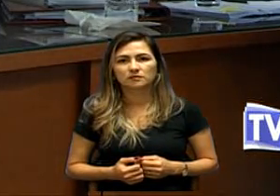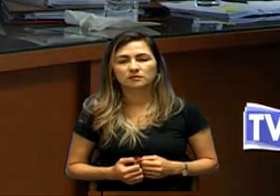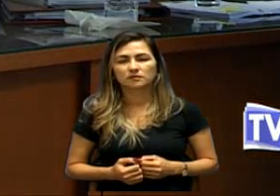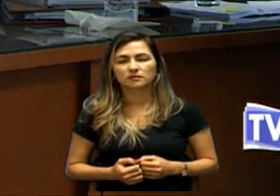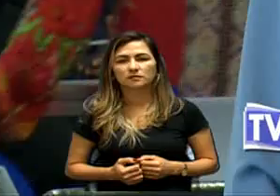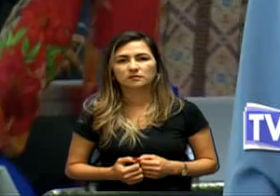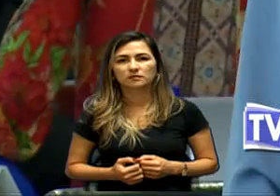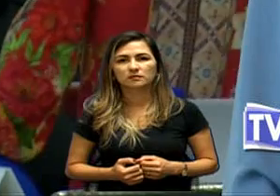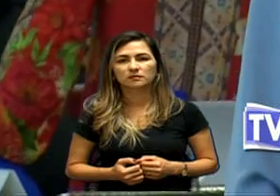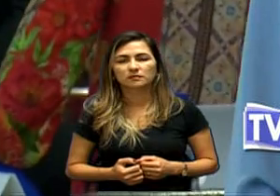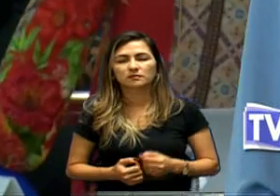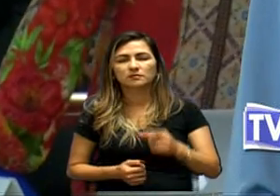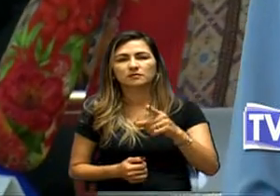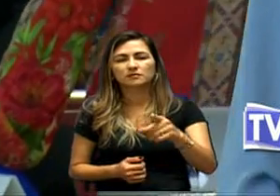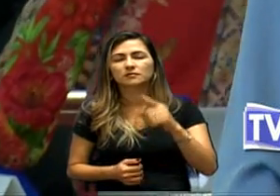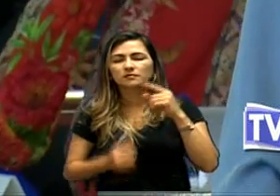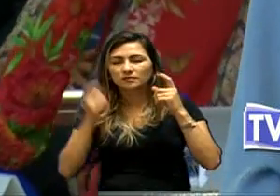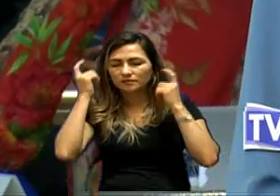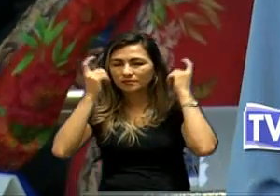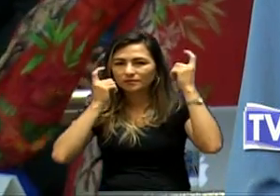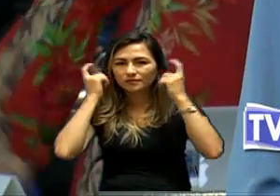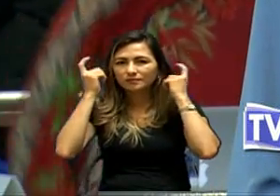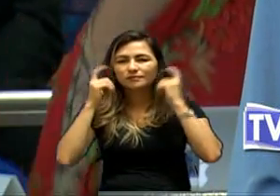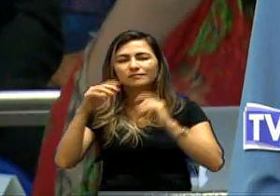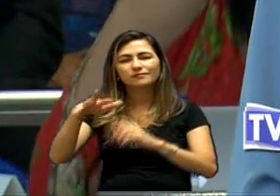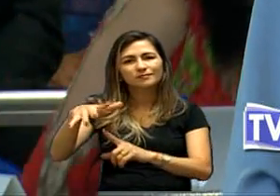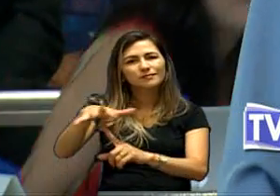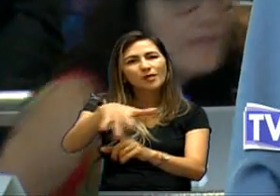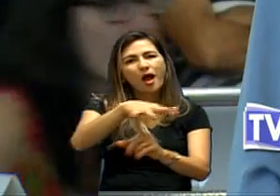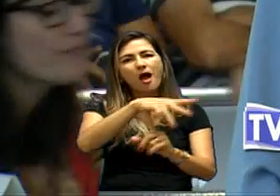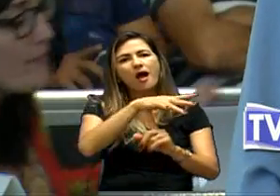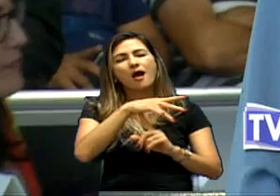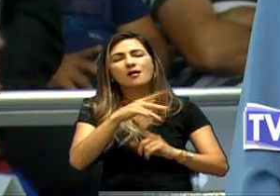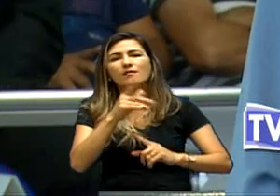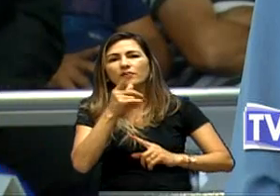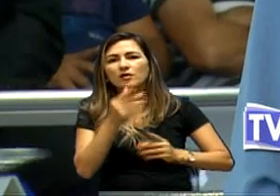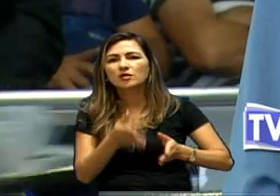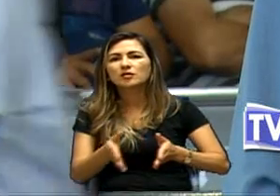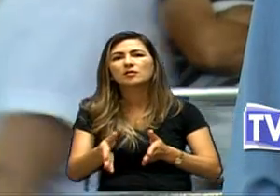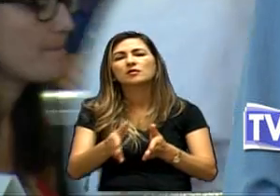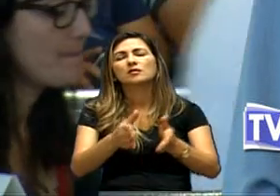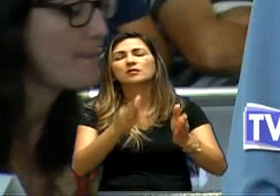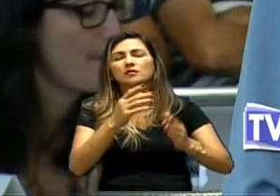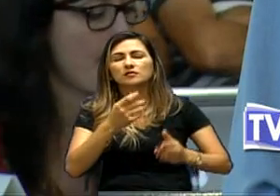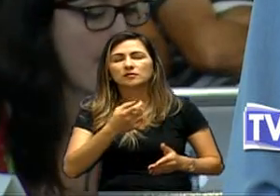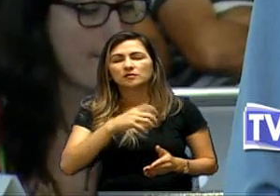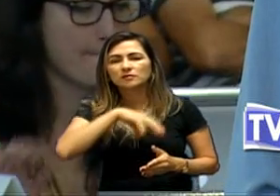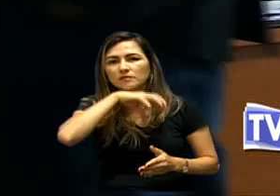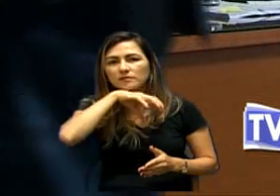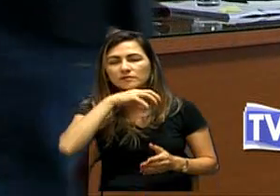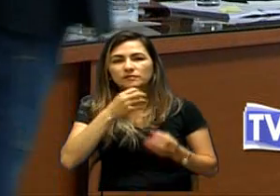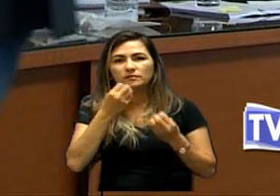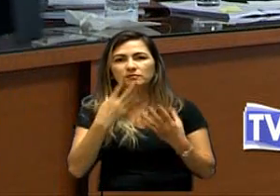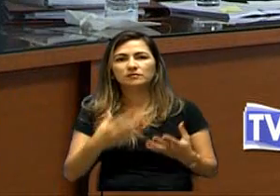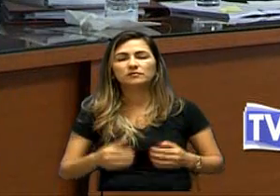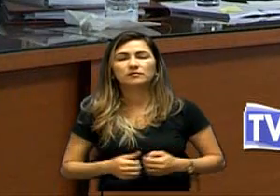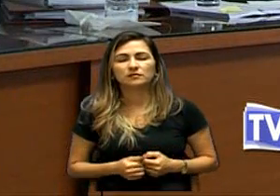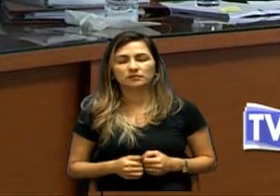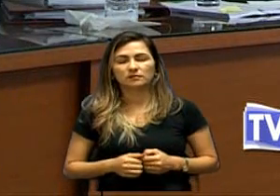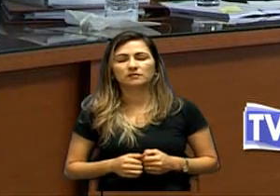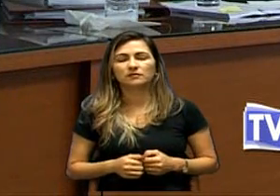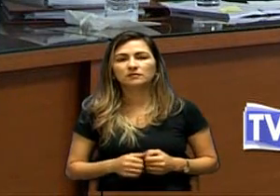Donizete, sempre preocupado com o meio ambiente, meus parabéns. Pastor, eu vou reservar o tempo de Vossa Excelência, do